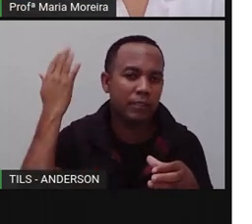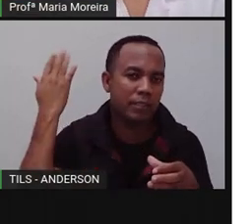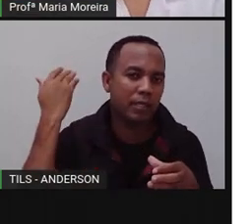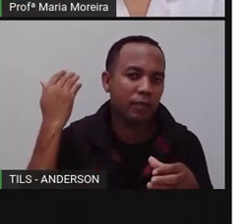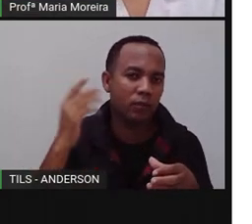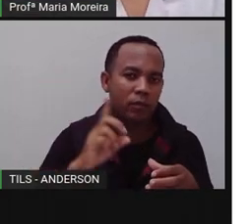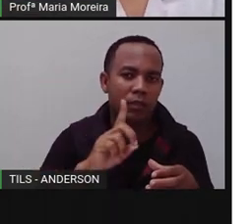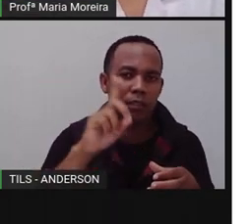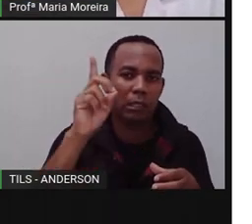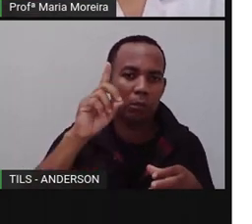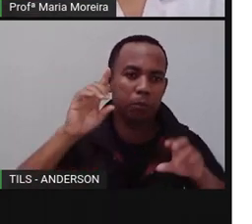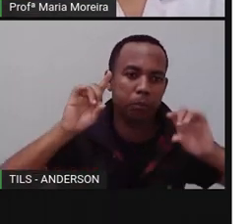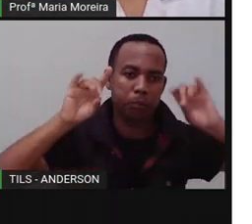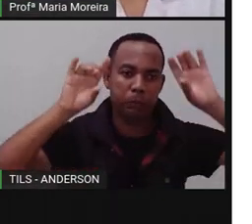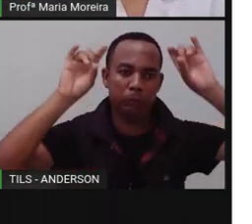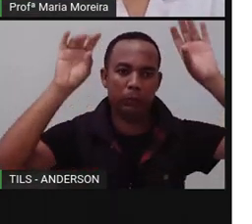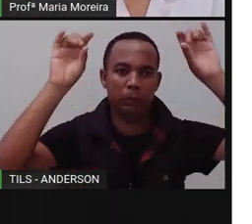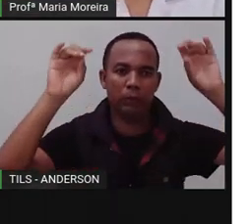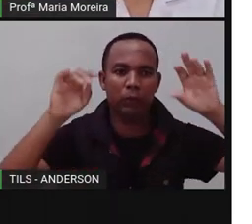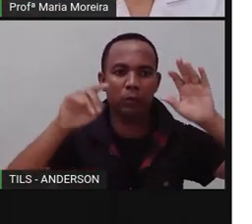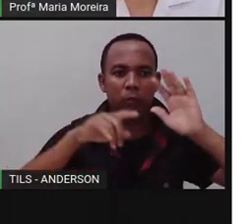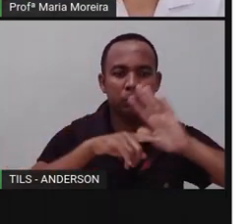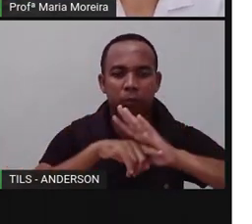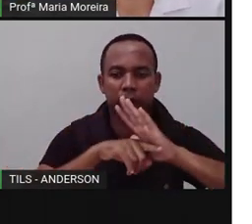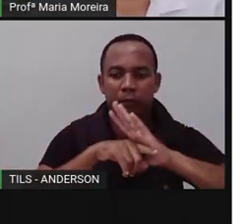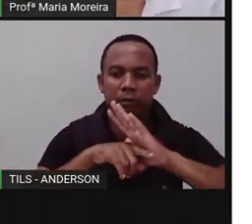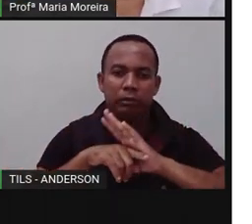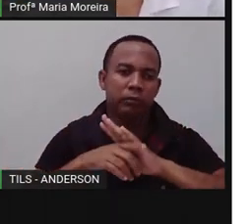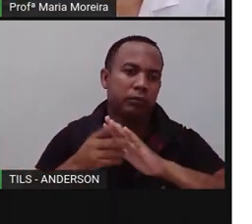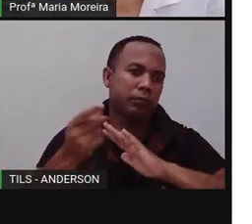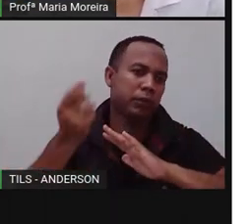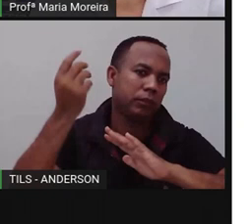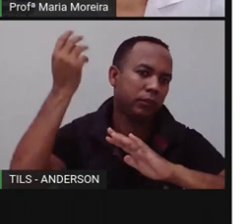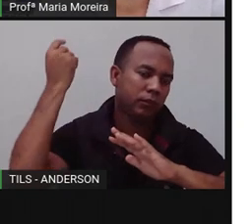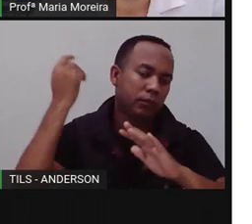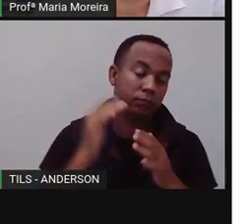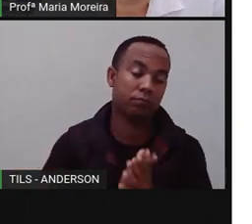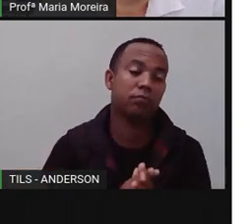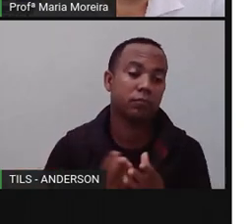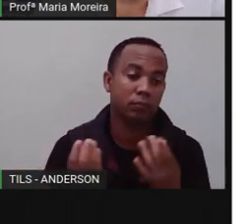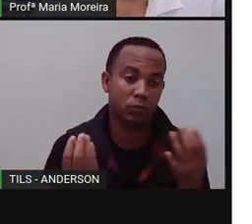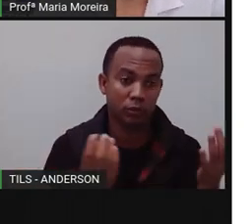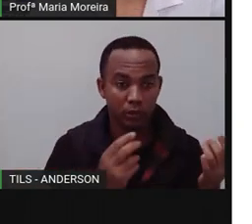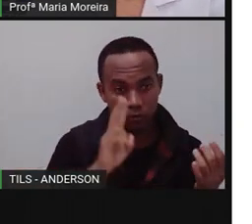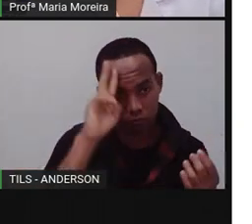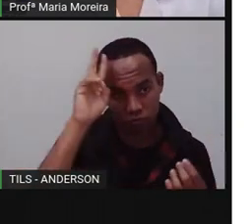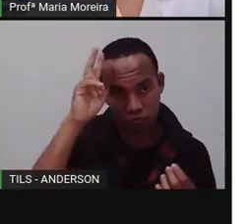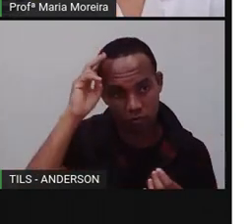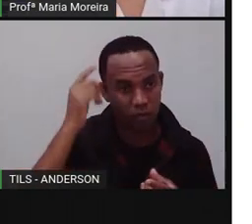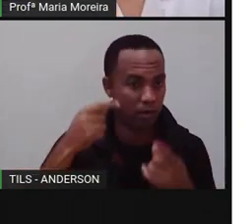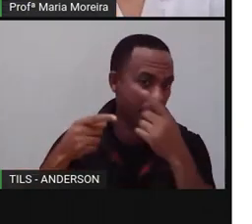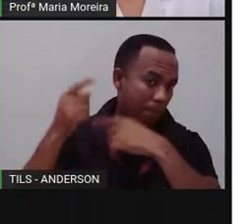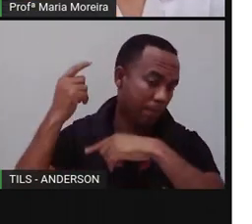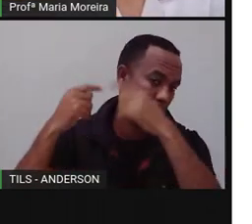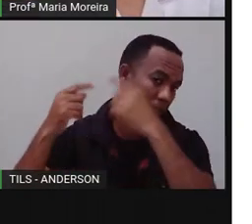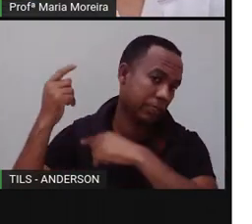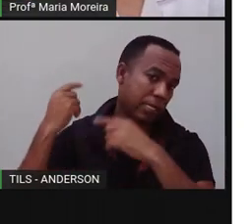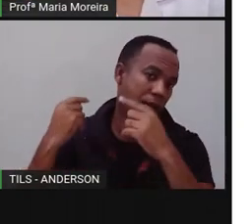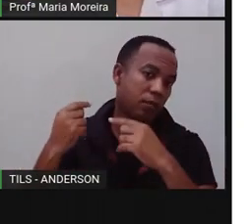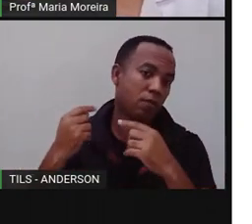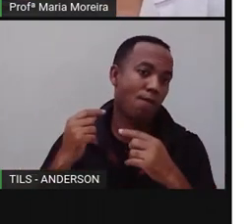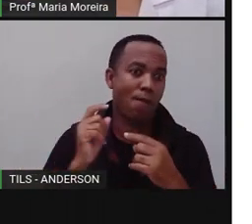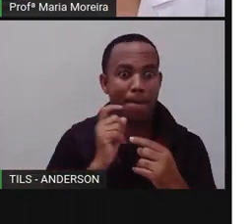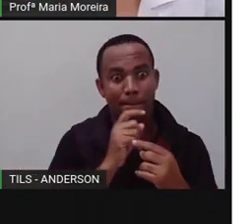Zeus, Hércules? Quem assistiu aí Percy Jackson, né? Que é um filme que traz muito sobre mitologia. Então, existe também